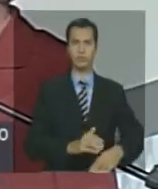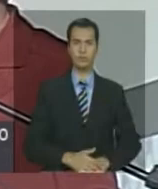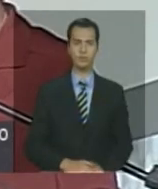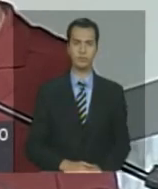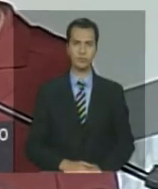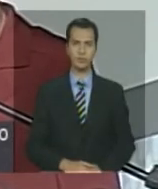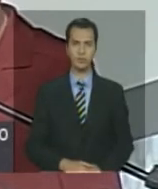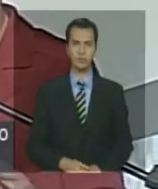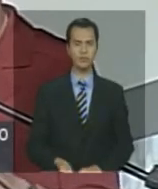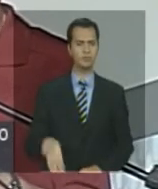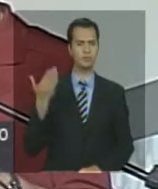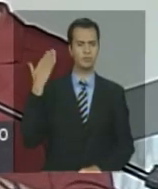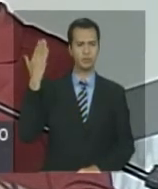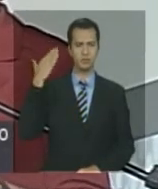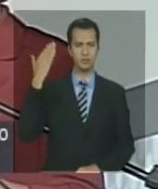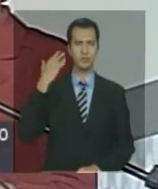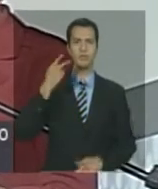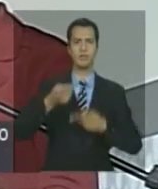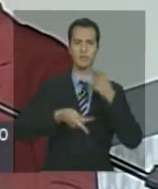essa era uma